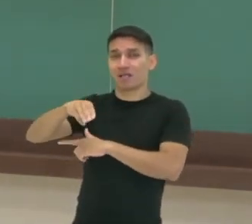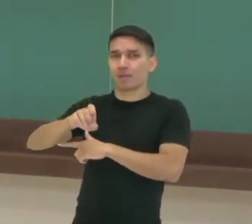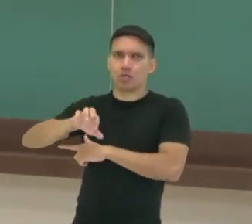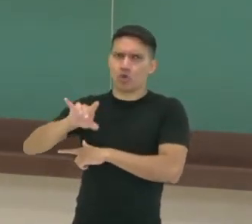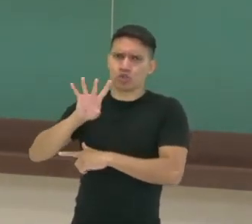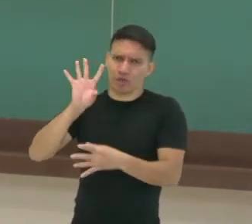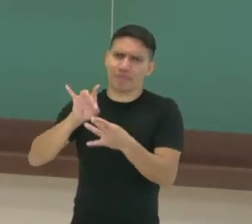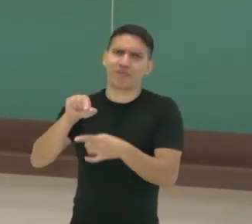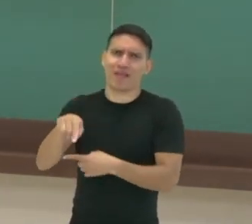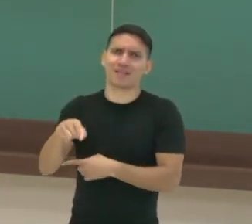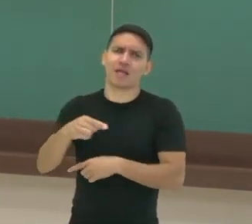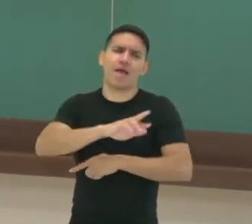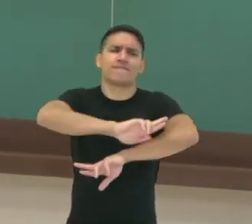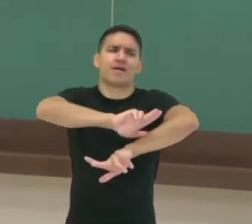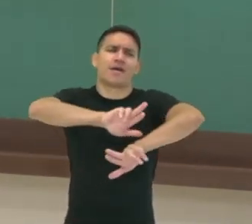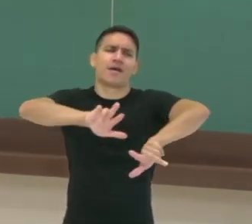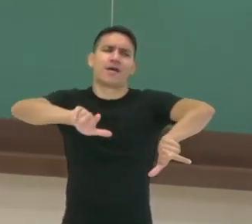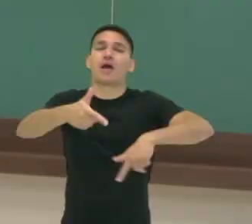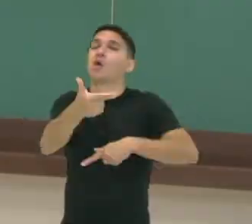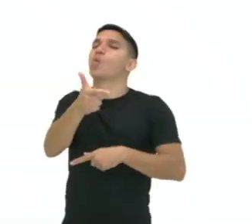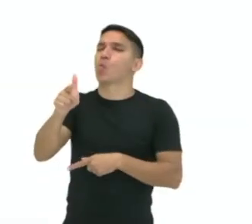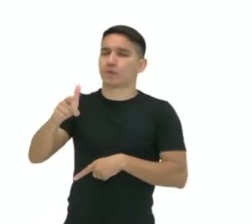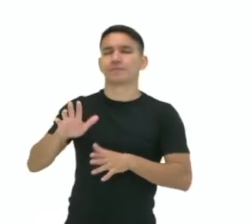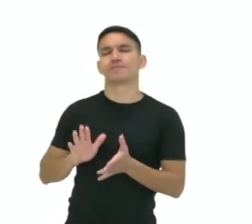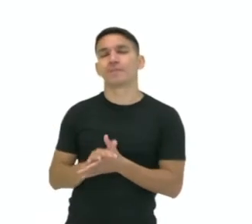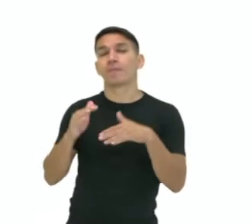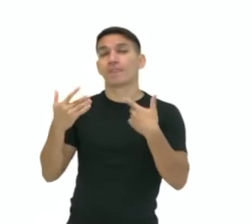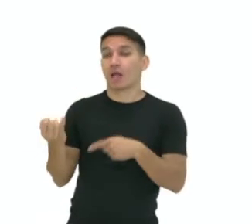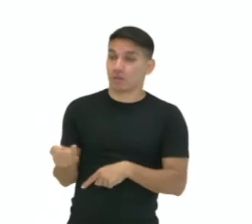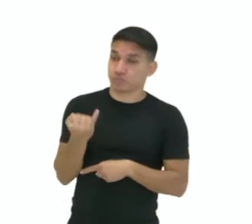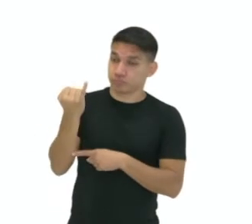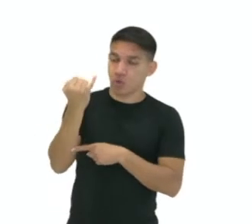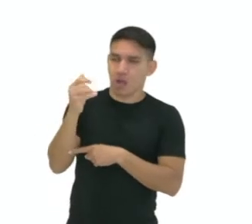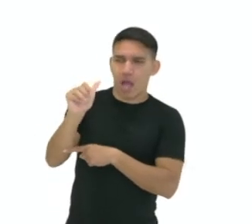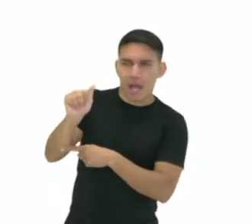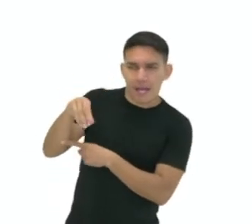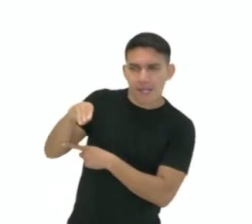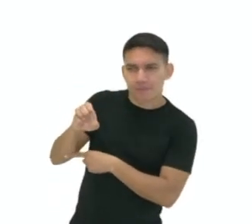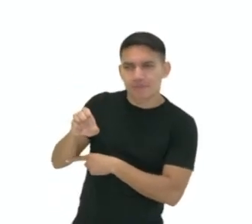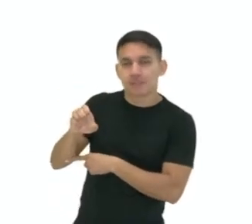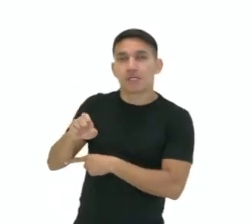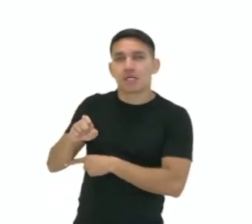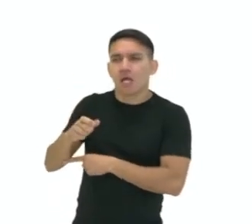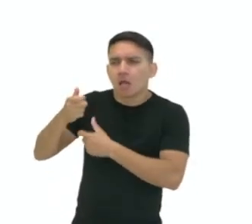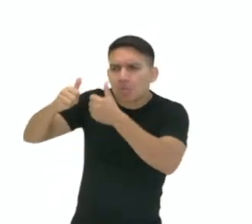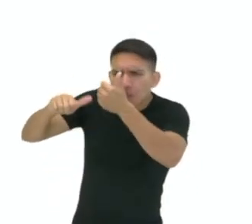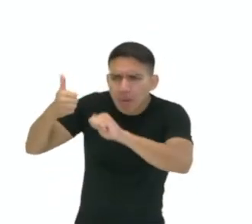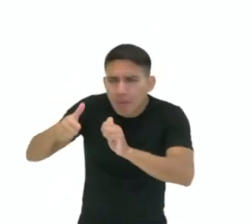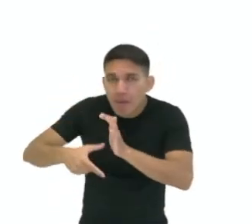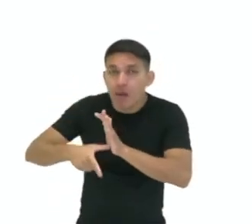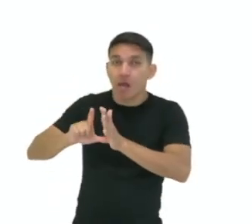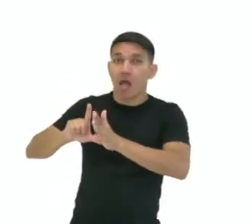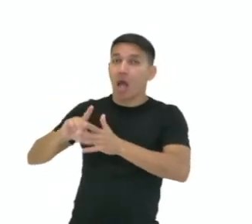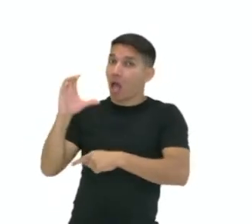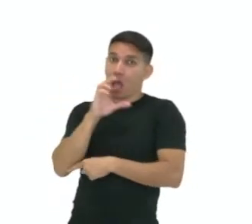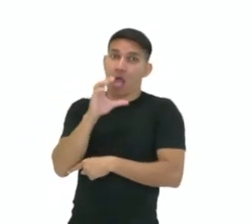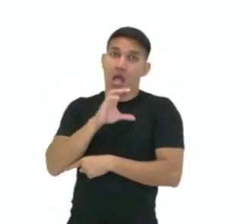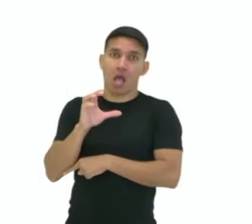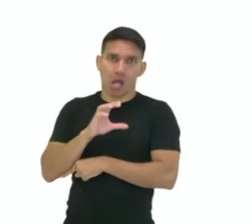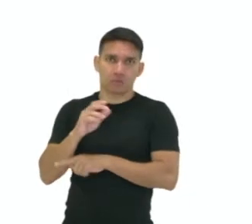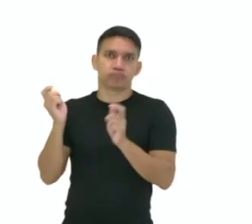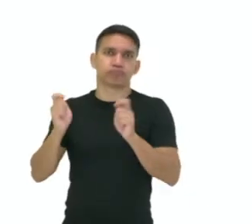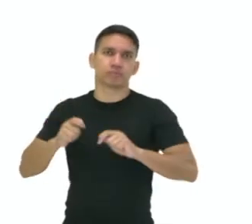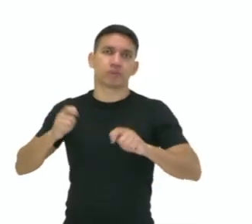doença, de muitas outras. É essencial que a AME seja diagnosticada de forma mais rápida possível.